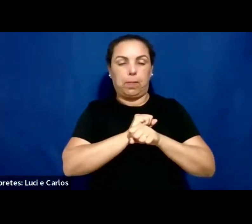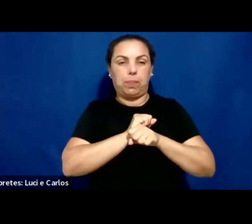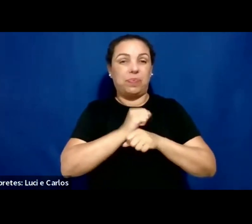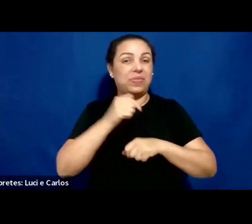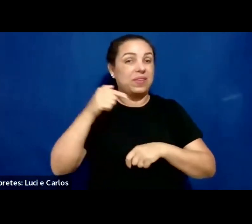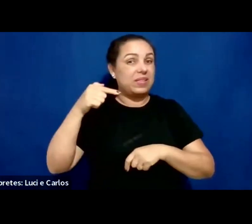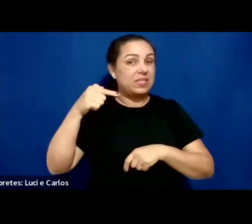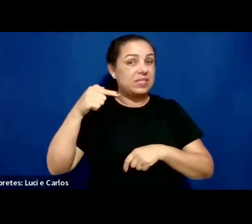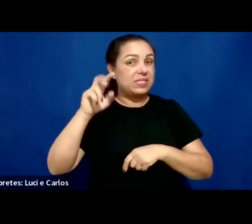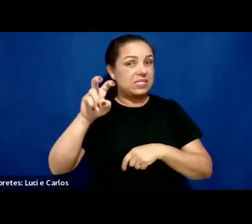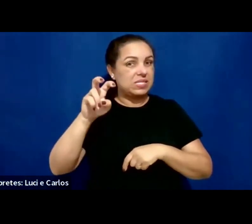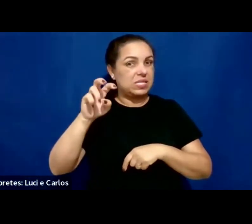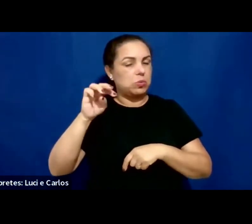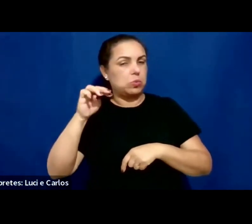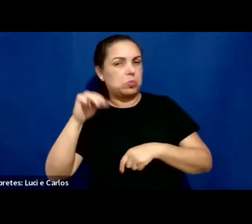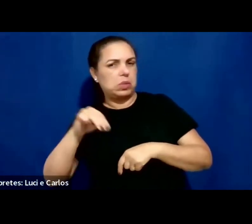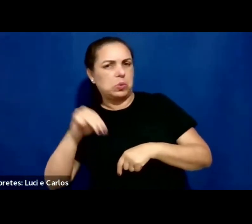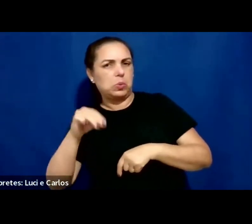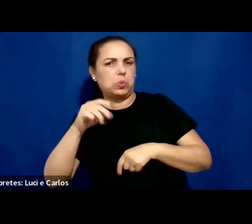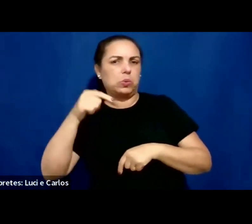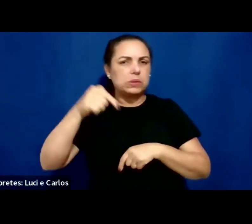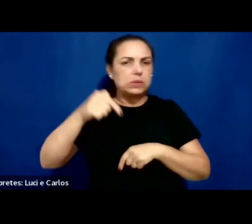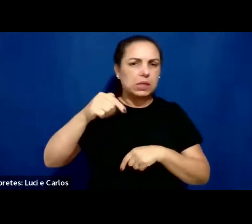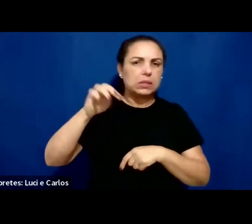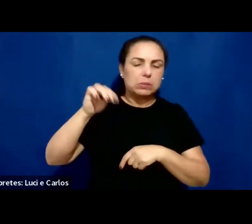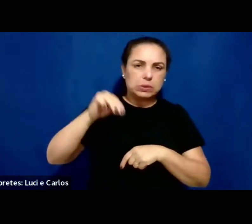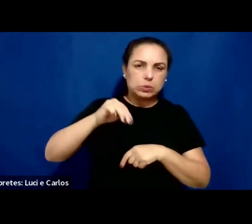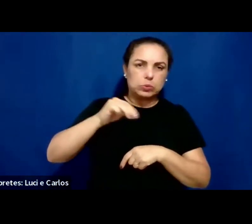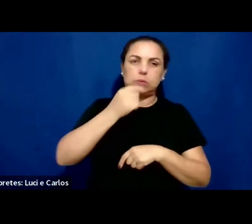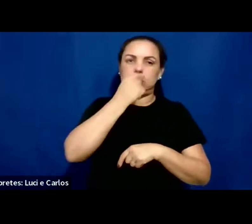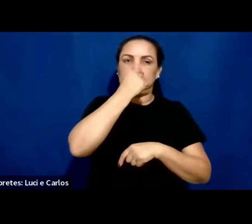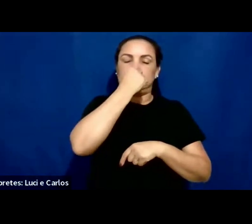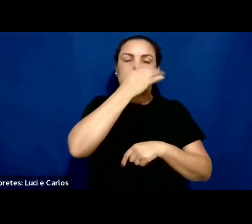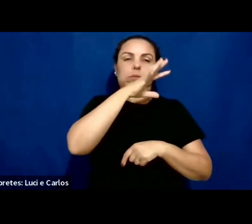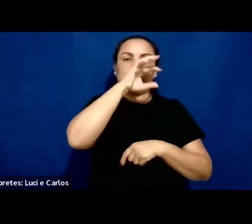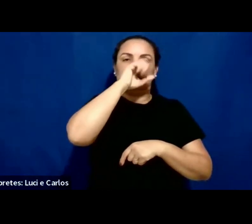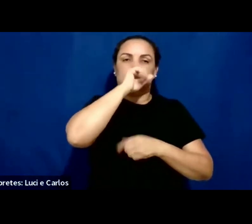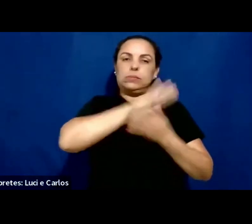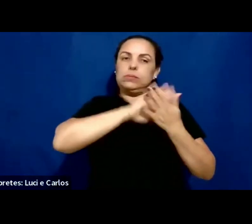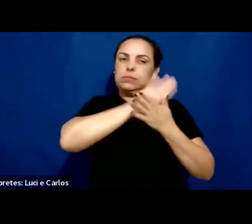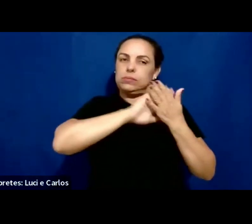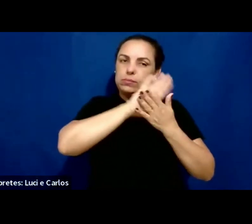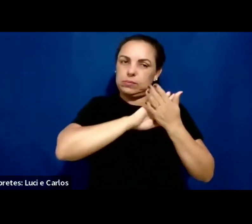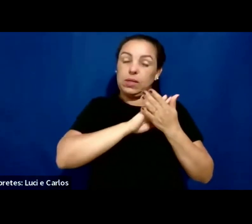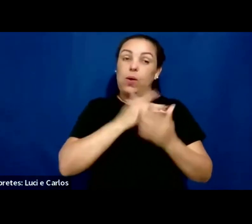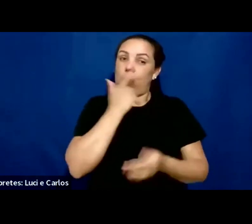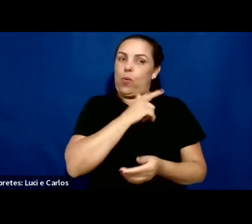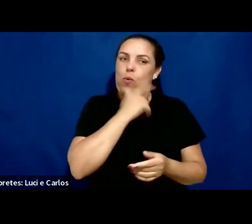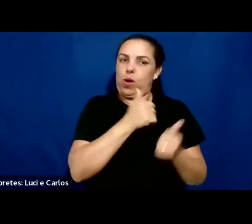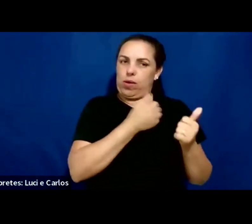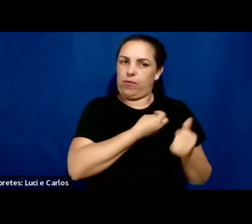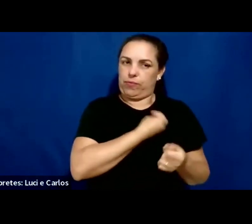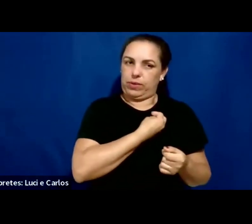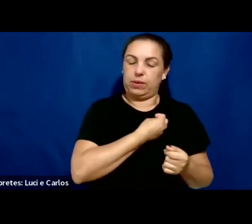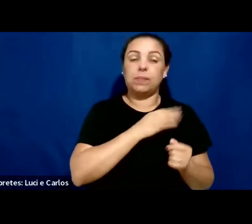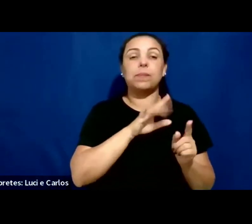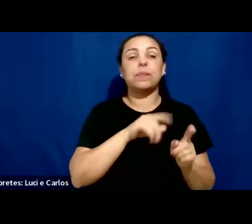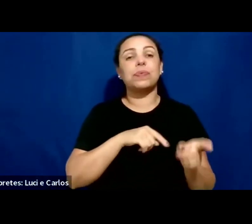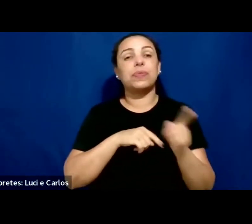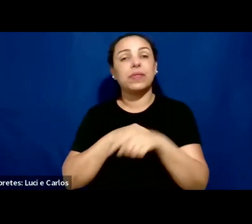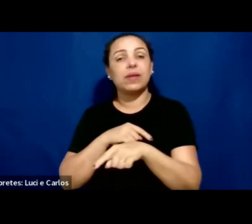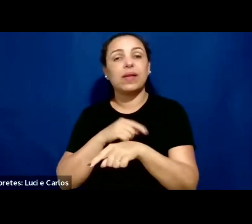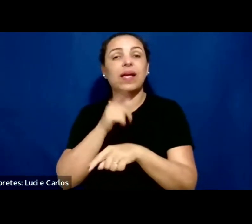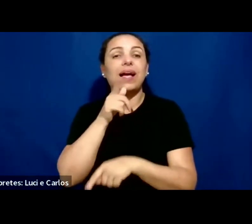pulmão conseguem chegar até 7 minutos sem respirar. Sem água, você não vive mais do que